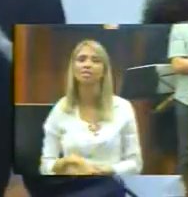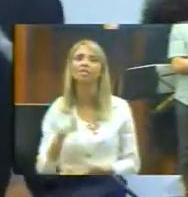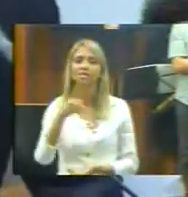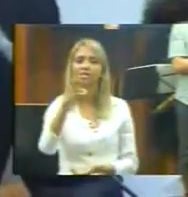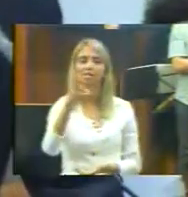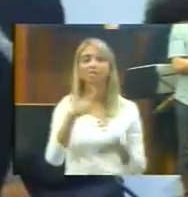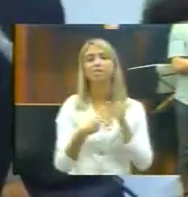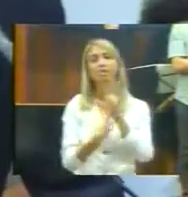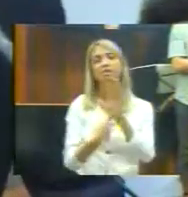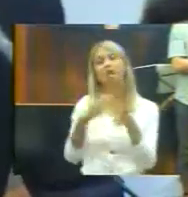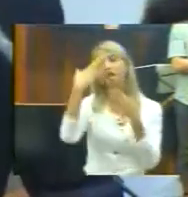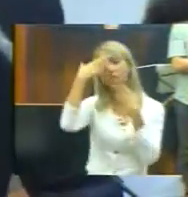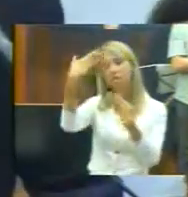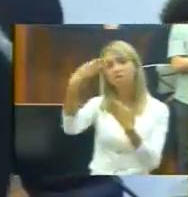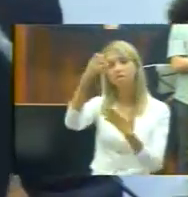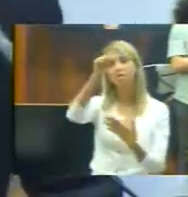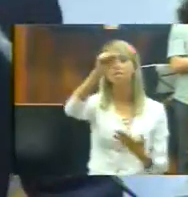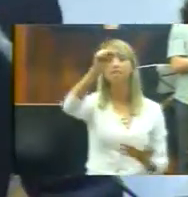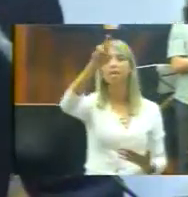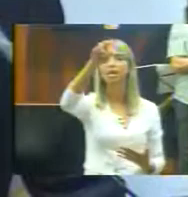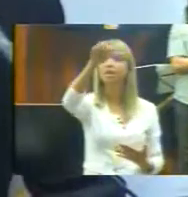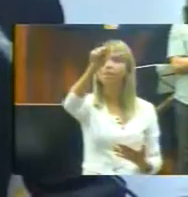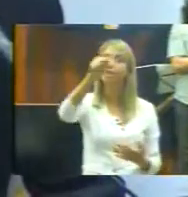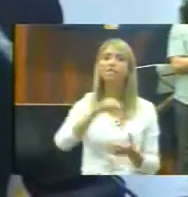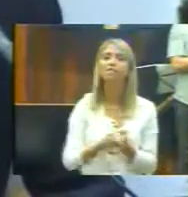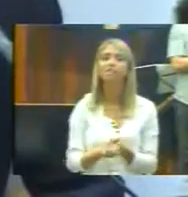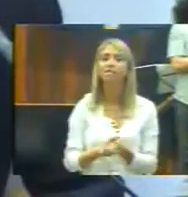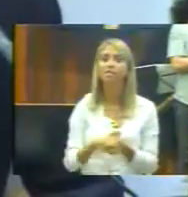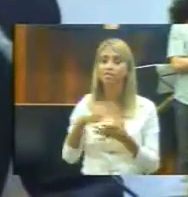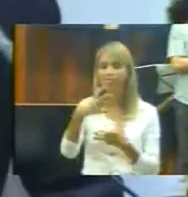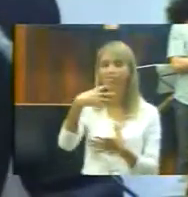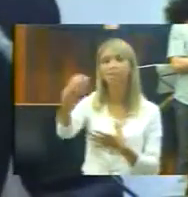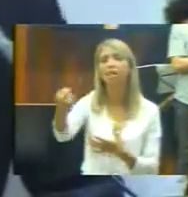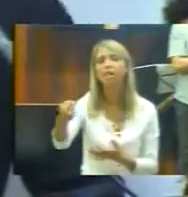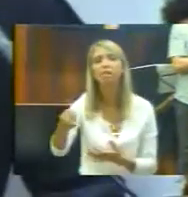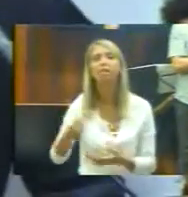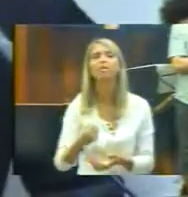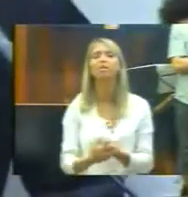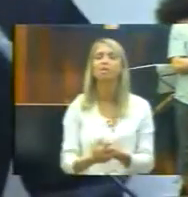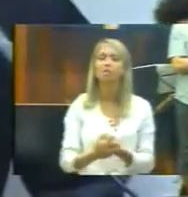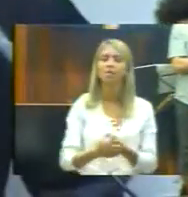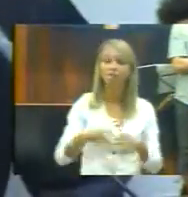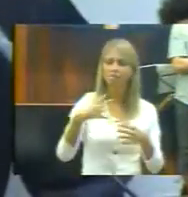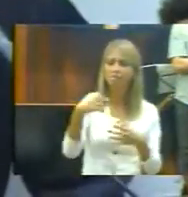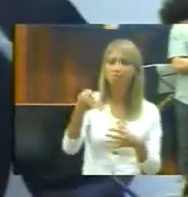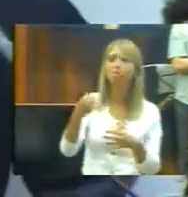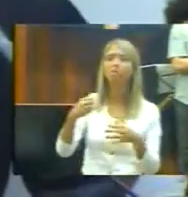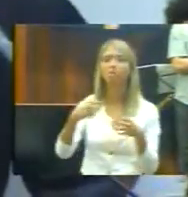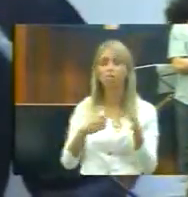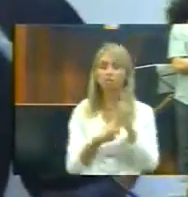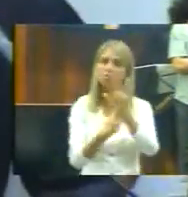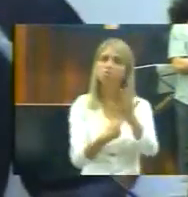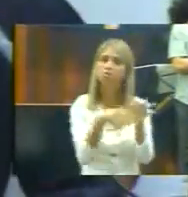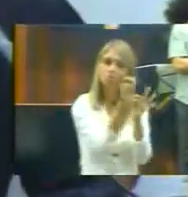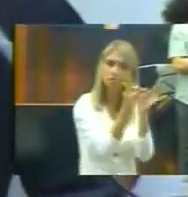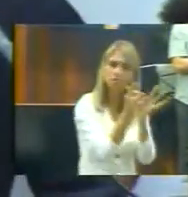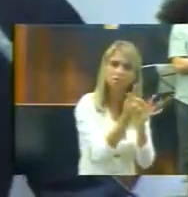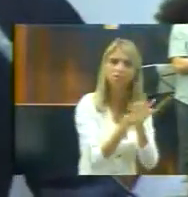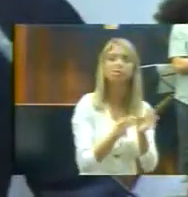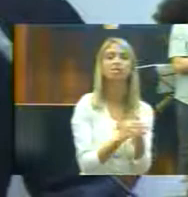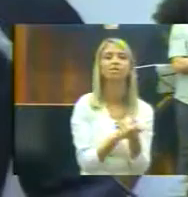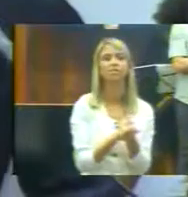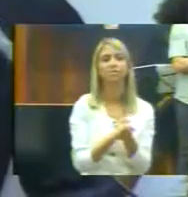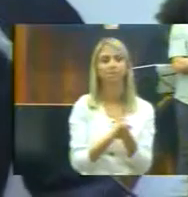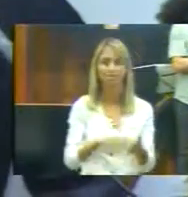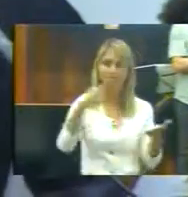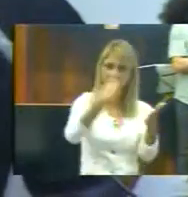caminho. Agradeço a Sara, que foi pessoalmente na minha escola, me apresentou o projeto, me forçou, sabe, vai, Patrick,